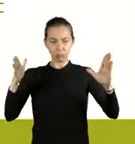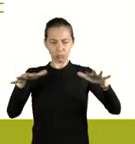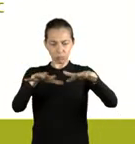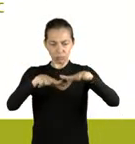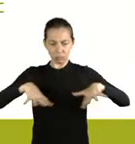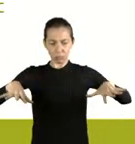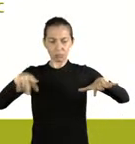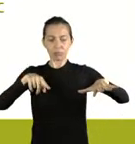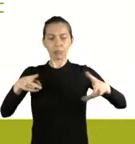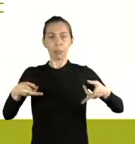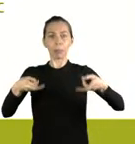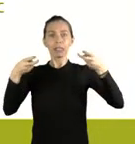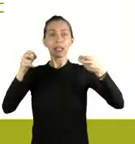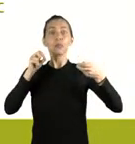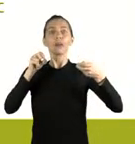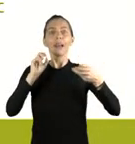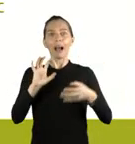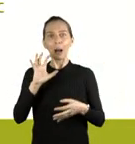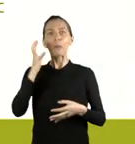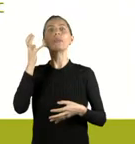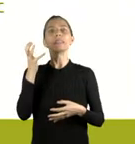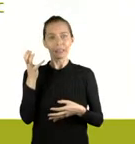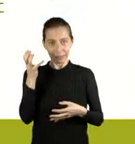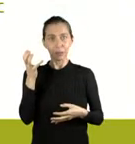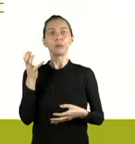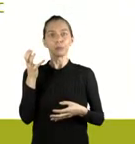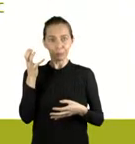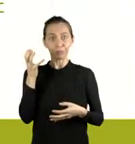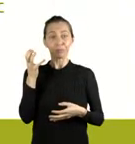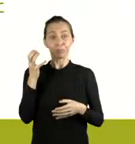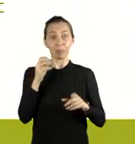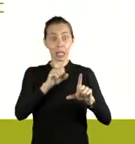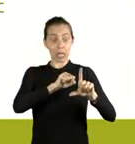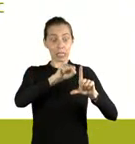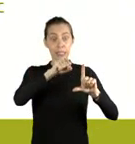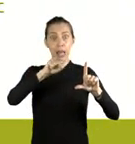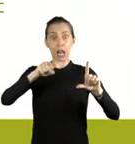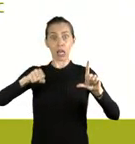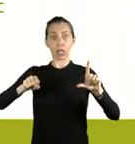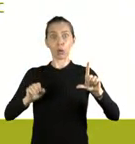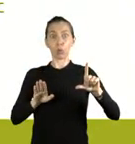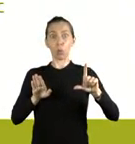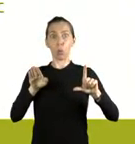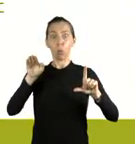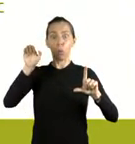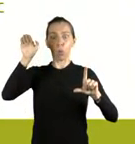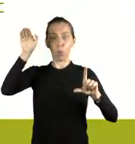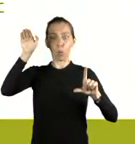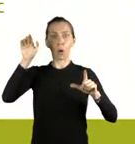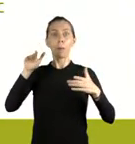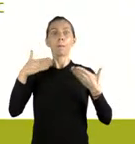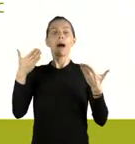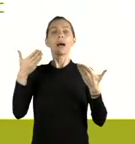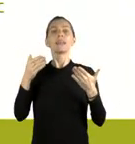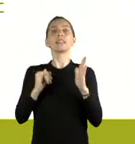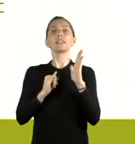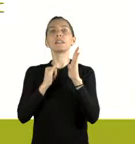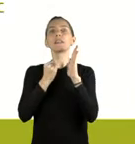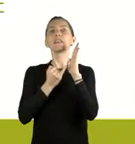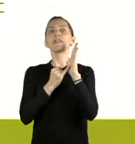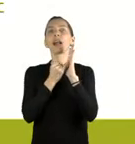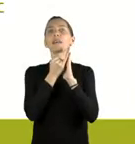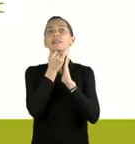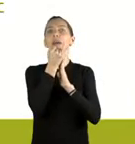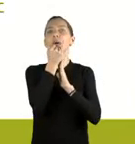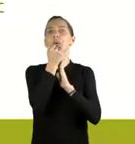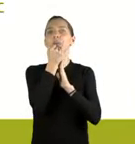tem acontecido a mesma coisa. A gente tem visto uma Selic alta, porém a inflação, vocês devem ter percebido que